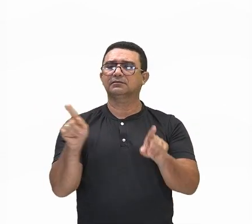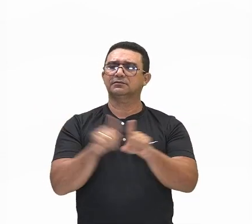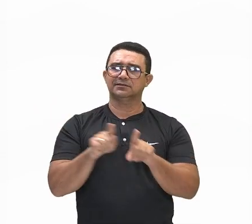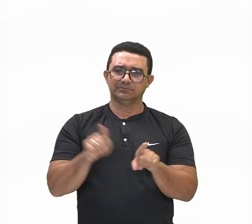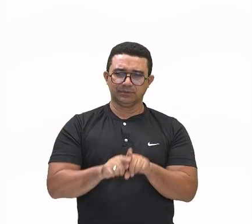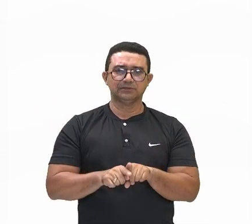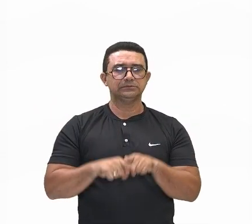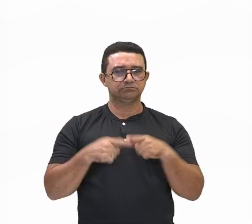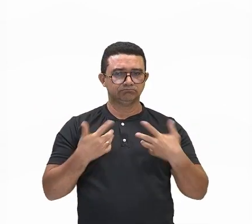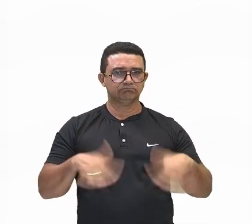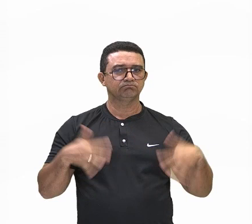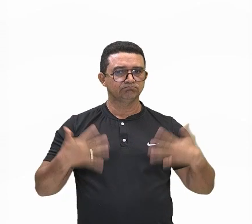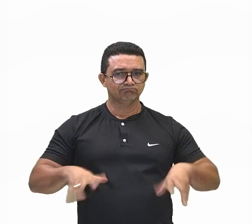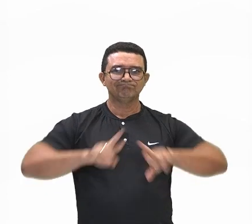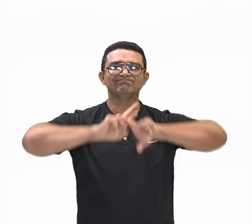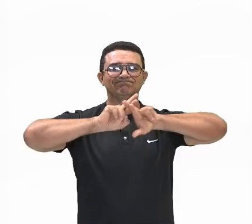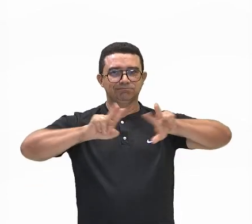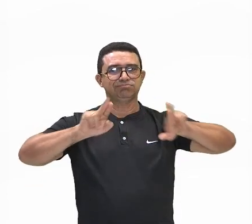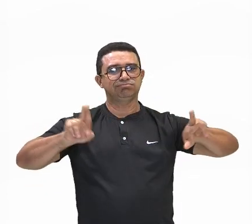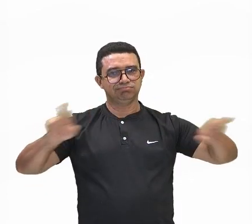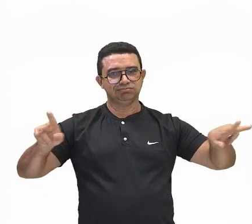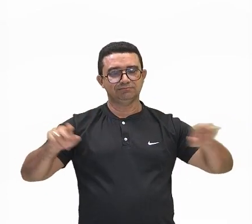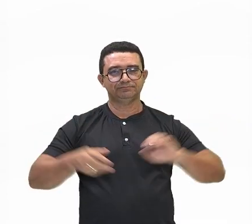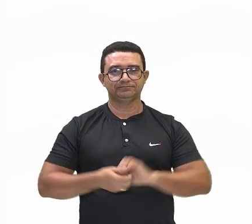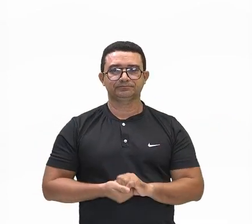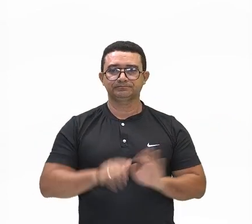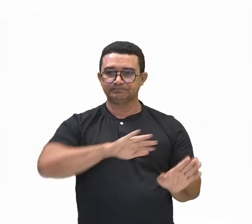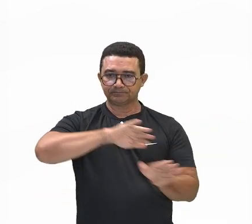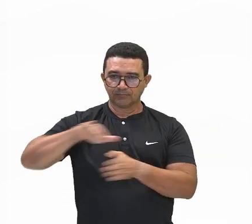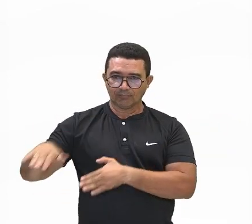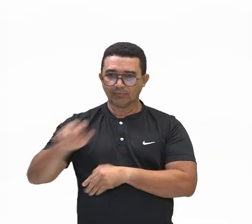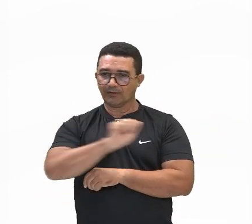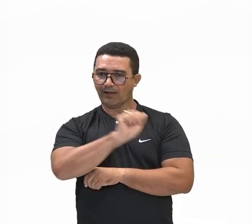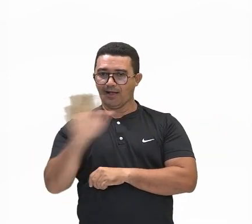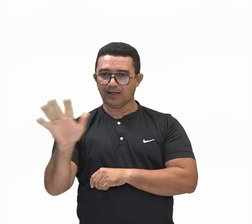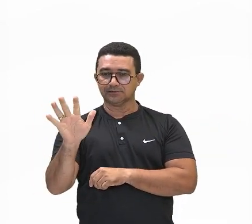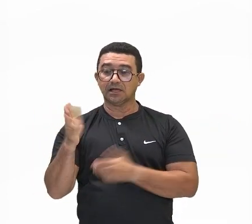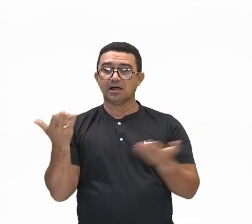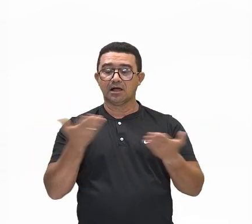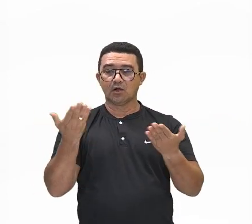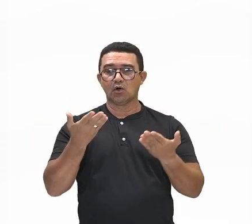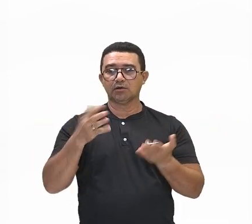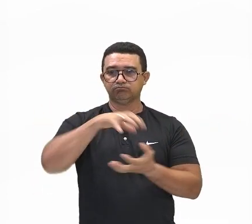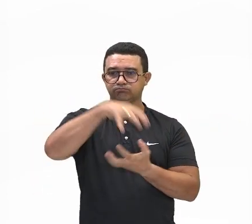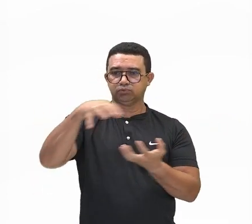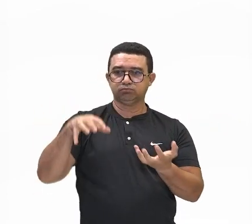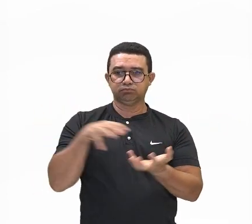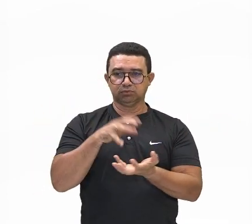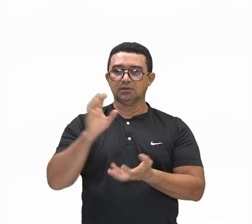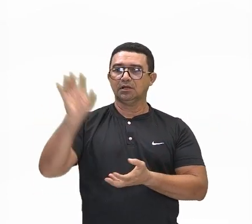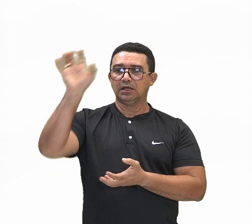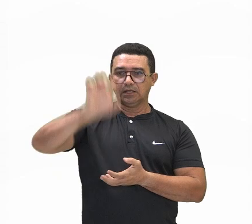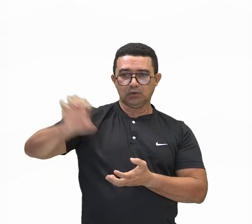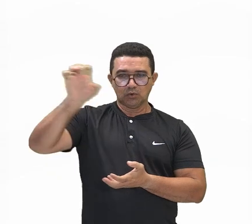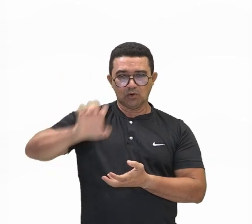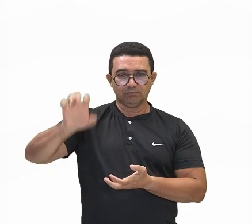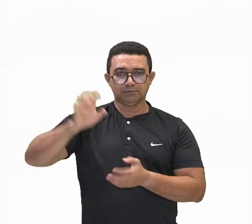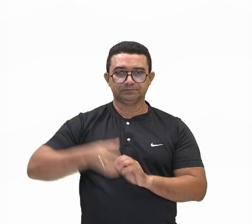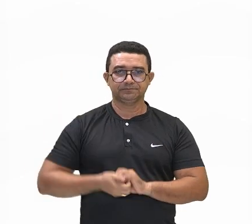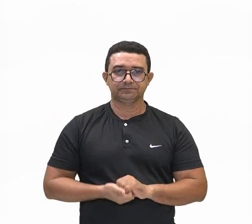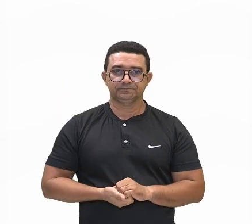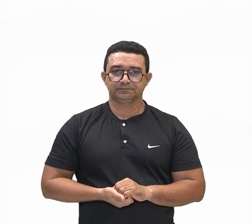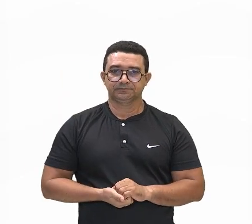muito diversas. Saindo da Ásia, vamos agora para a Europa, as etnias europeias.